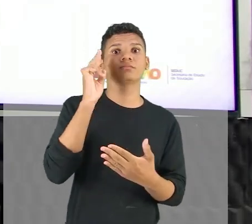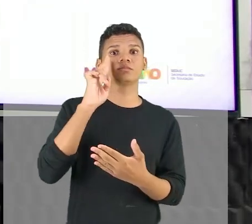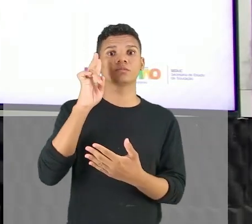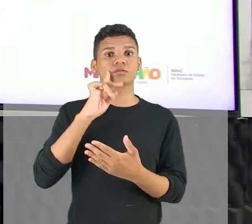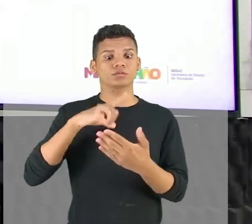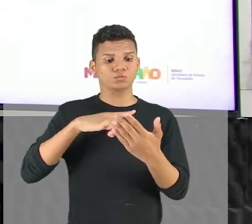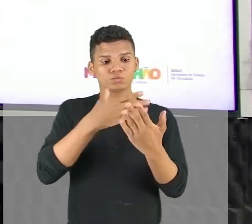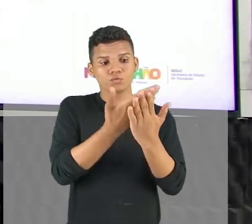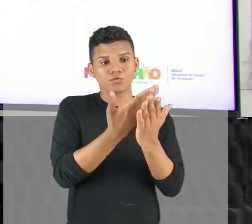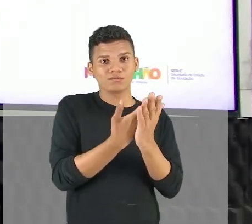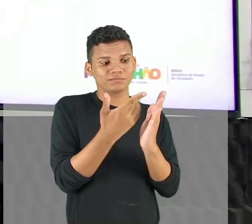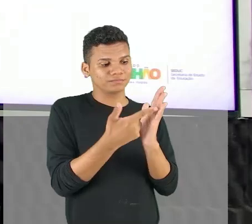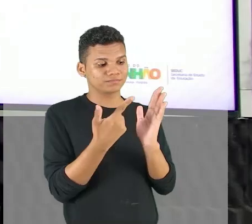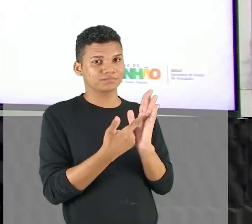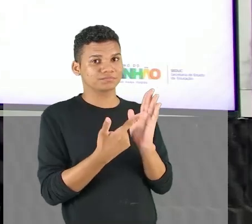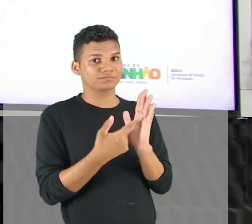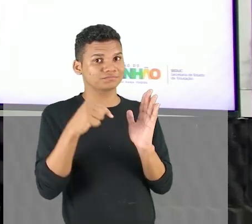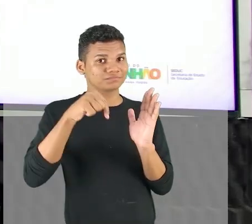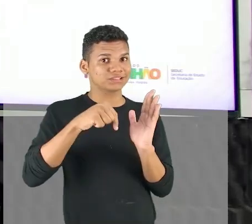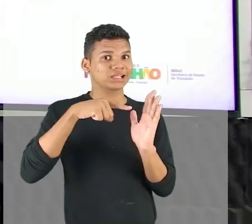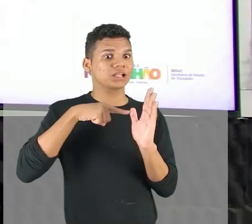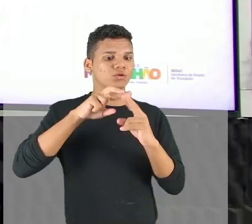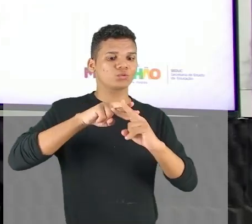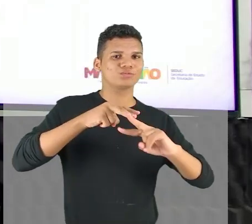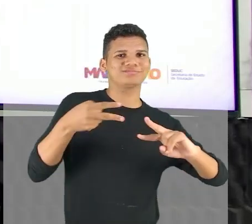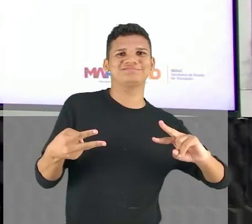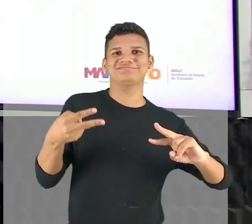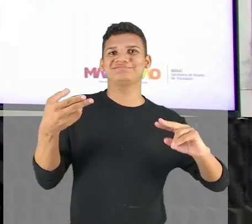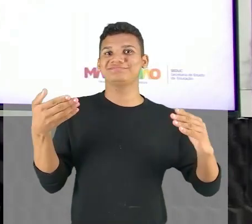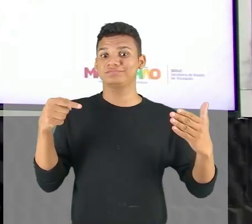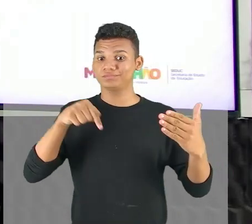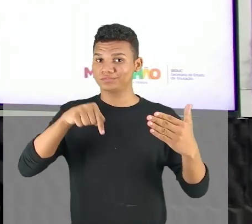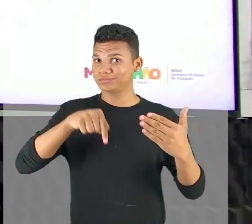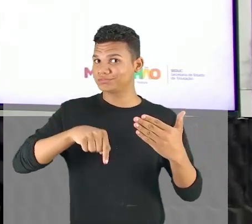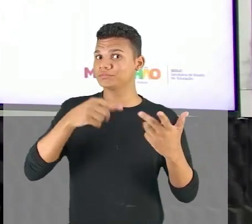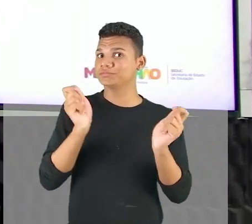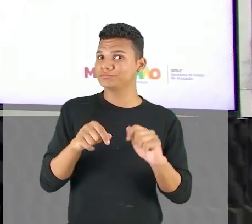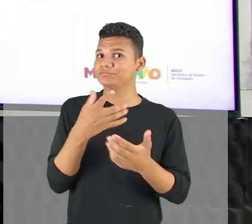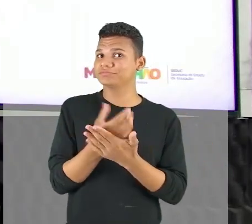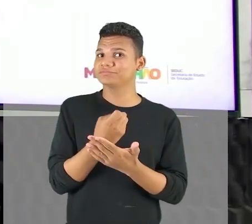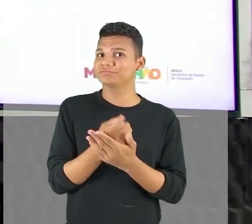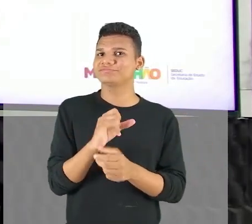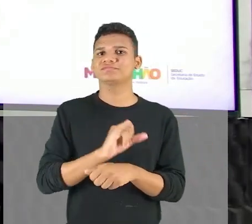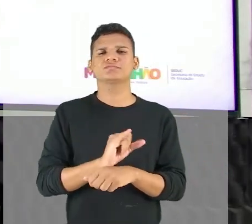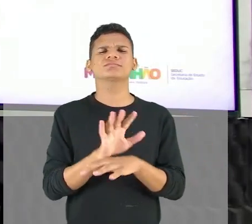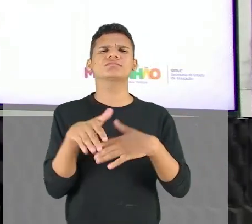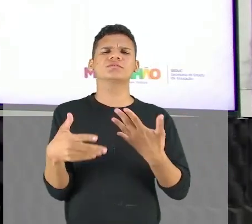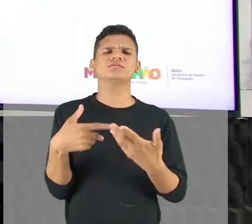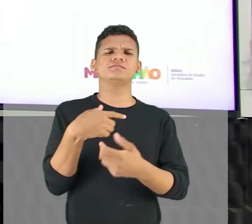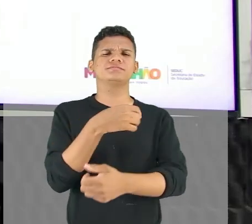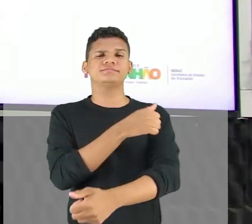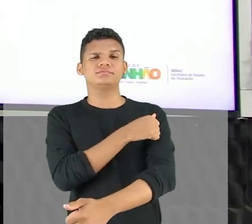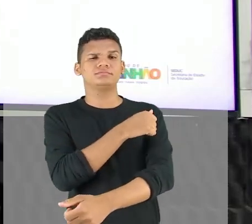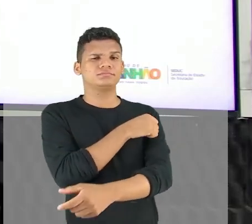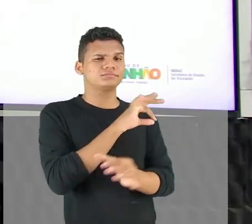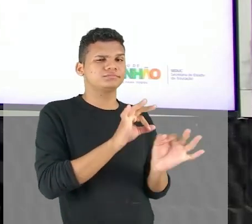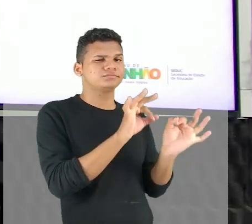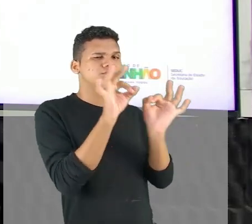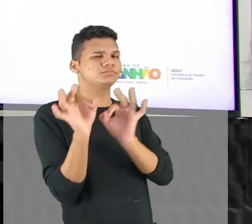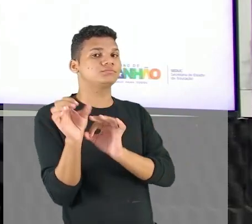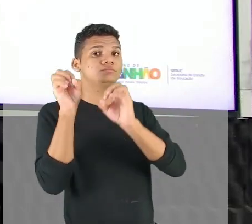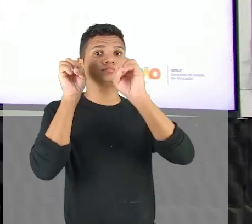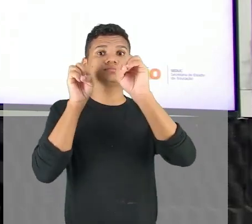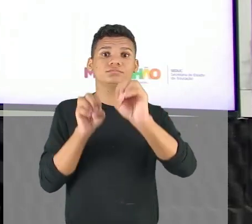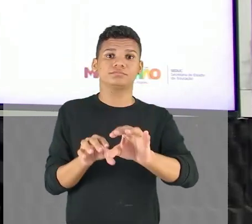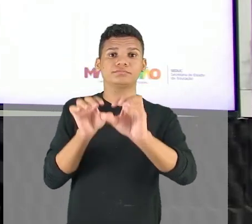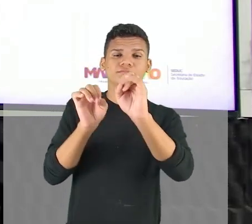material ele está todo disponível aqui no link abaixo, beleza? Pessoal, a gente estava falando aqui nas últimas aulas sobre filosofia